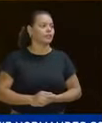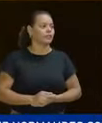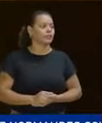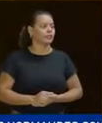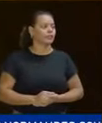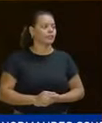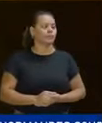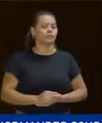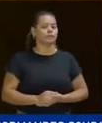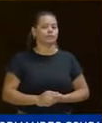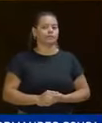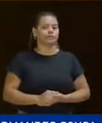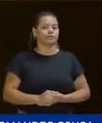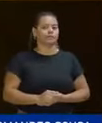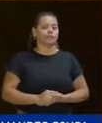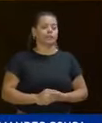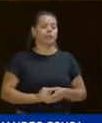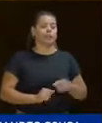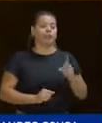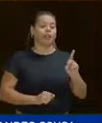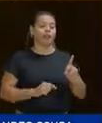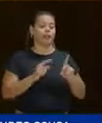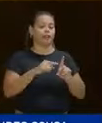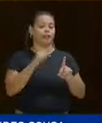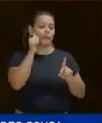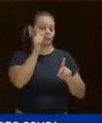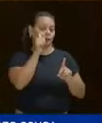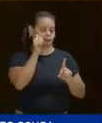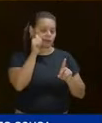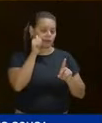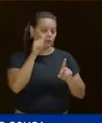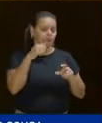dependeria diretamente, entendeu?